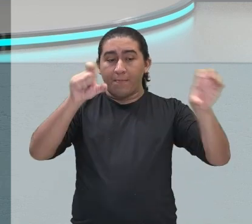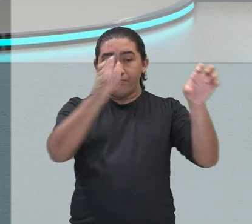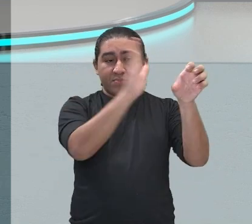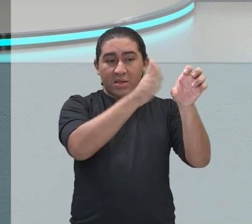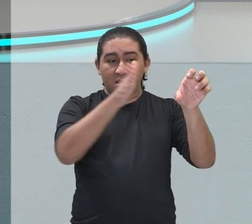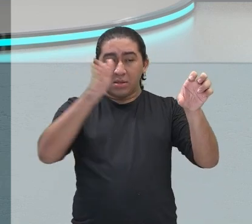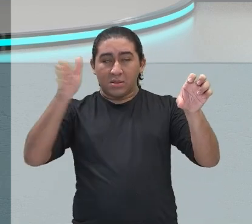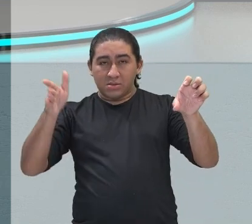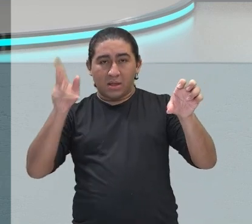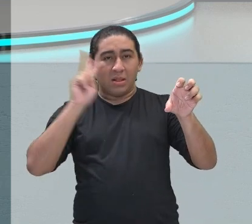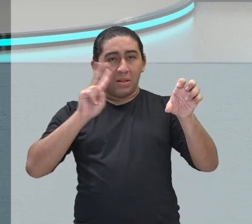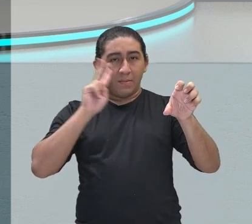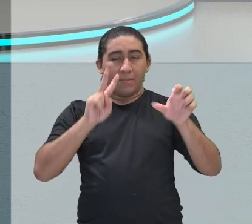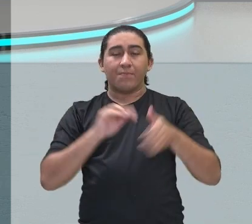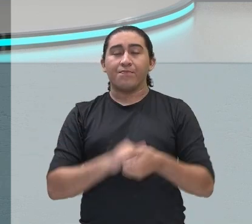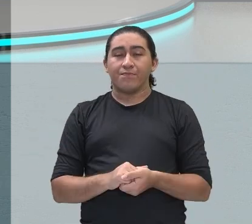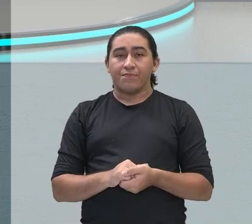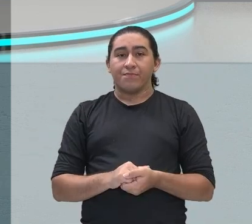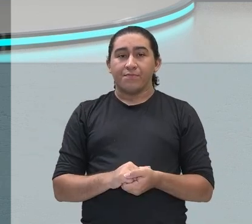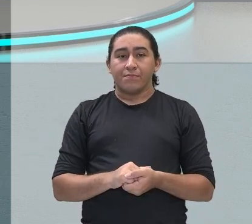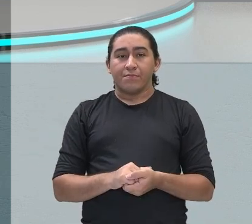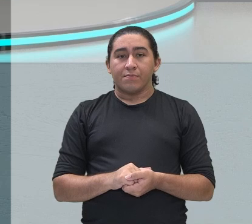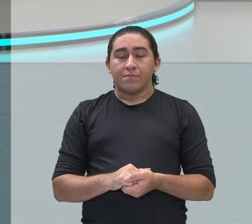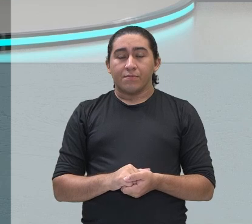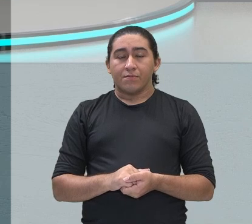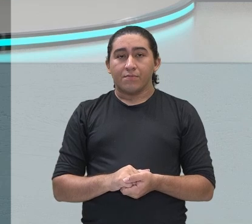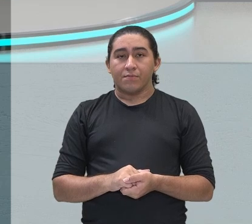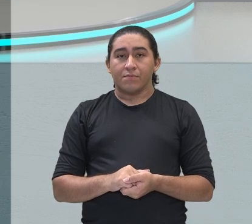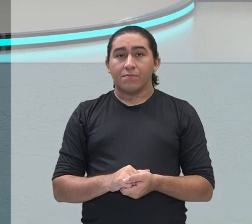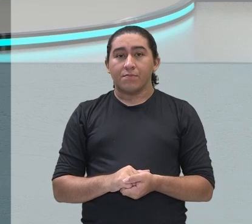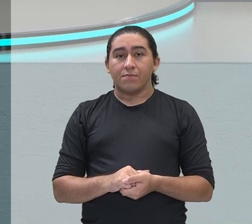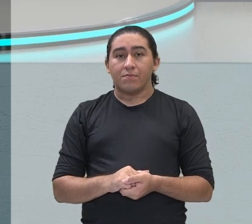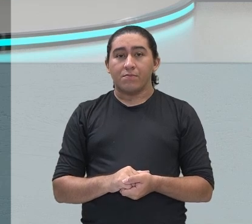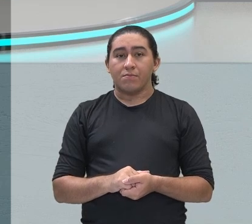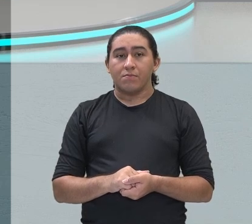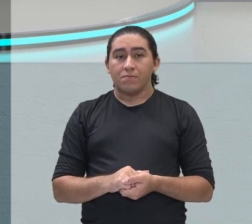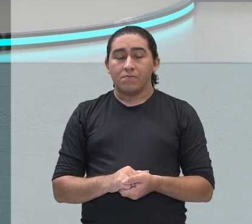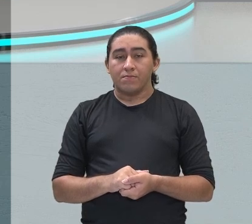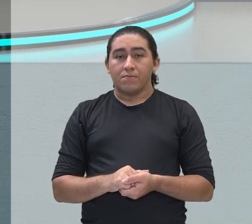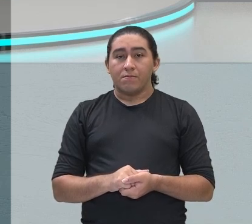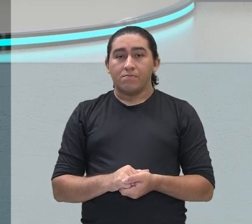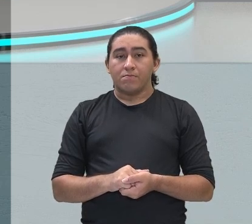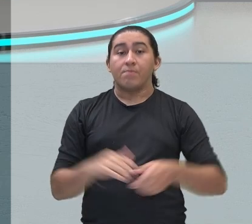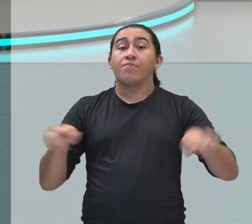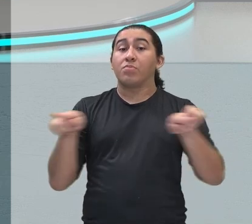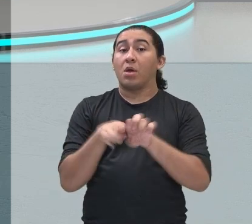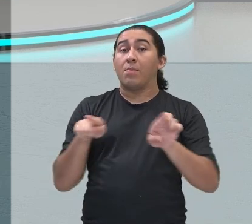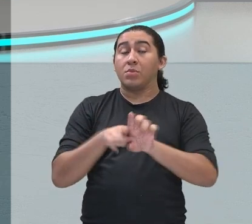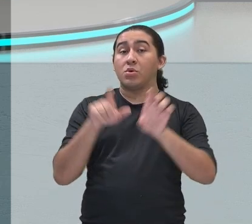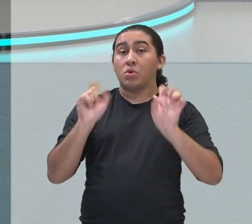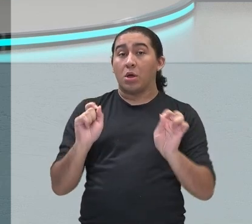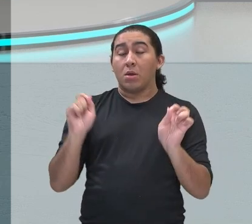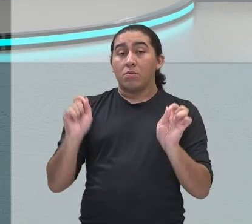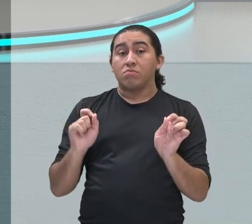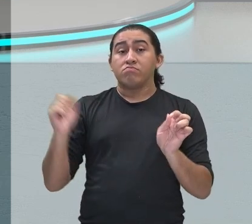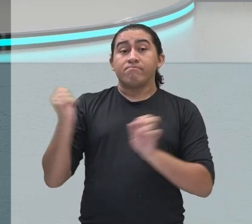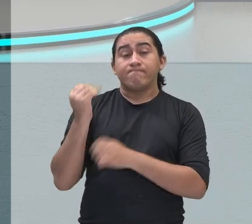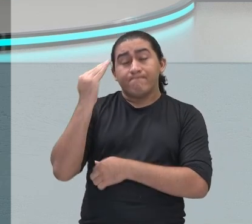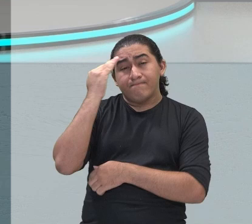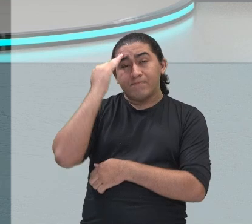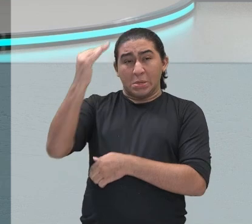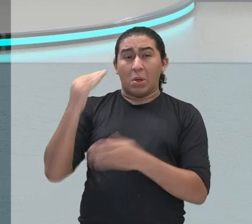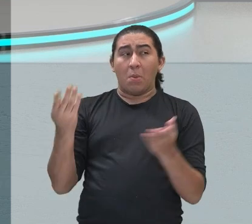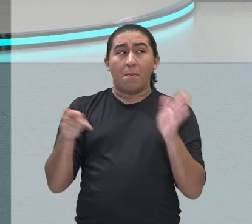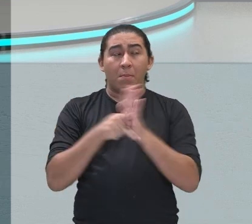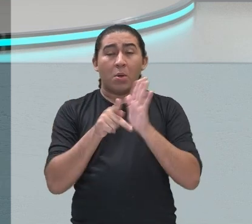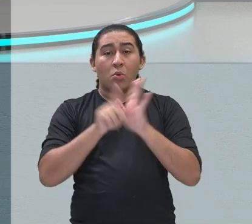Sílaba poética é diferente de sílabas comuns, né? Também foi pioneiro na